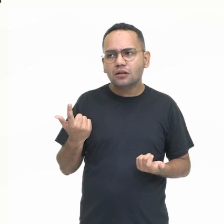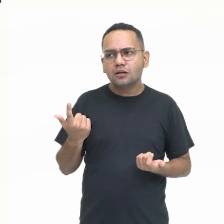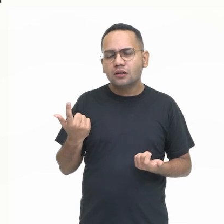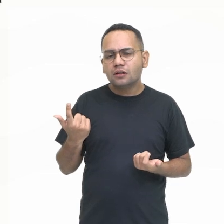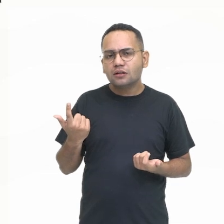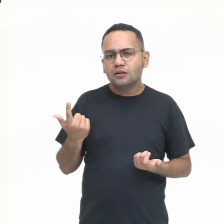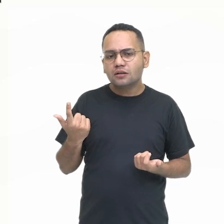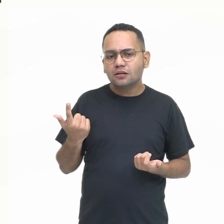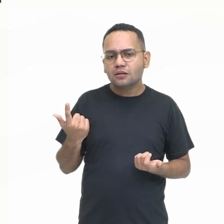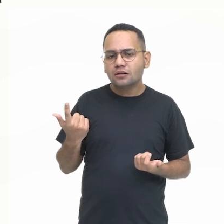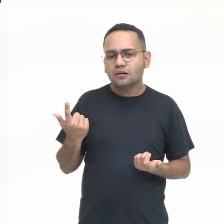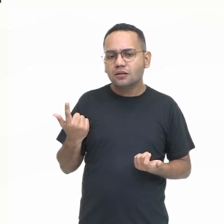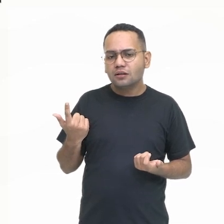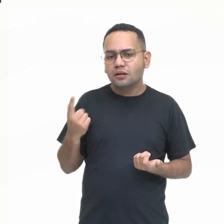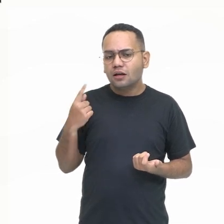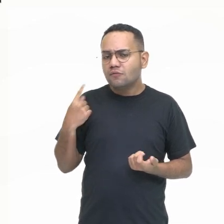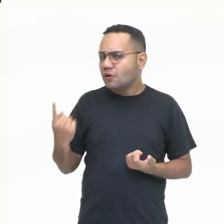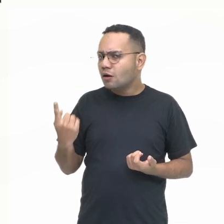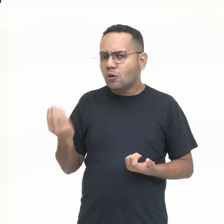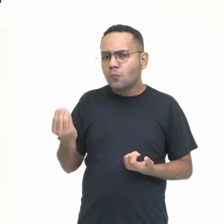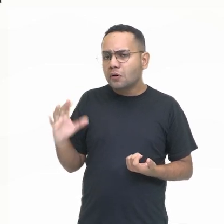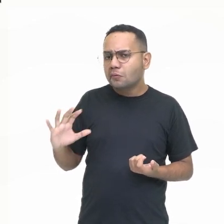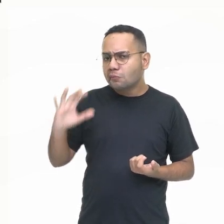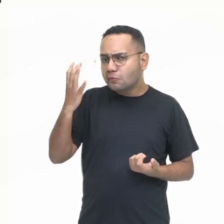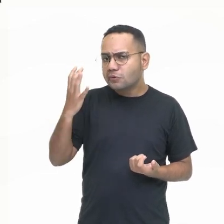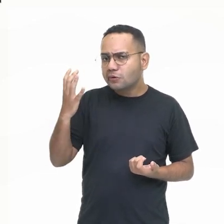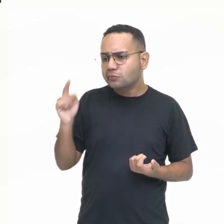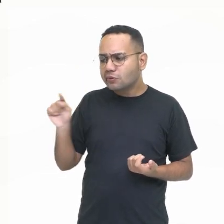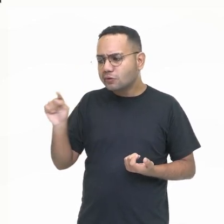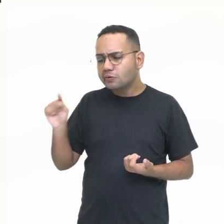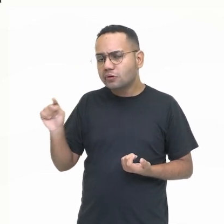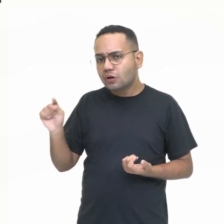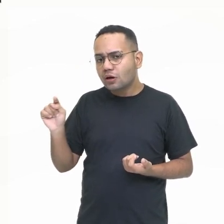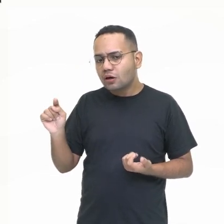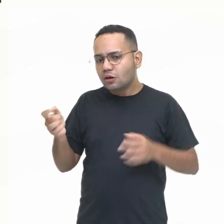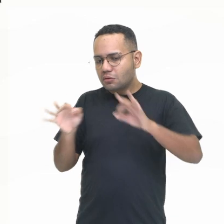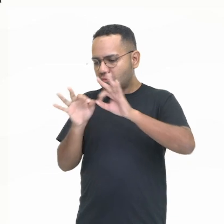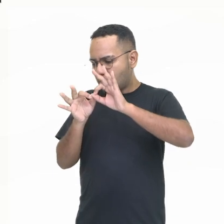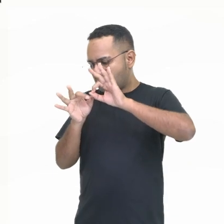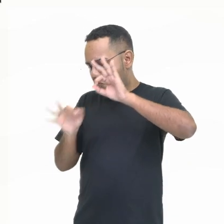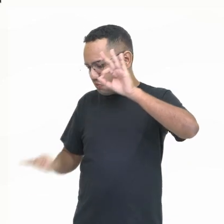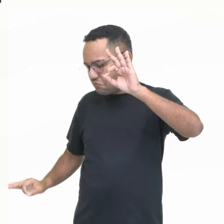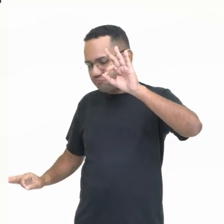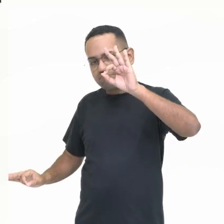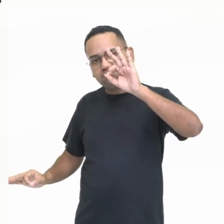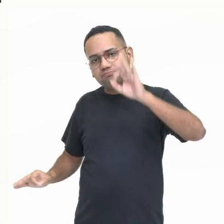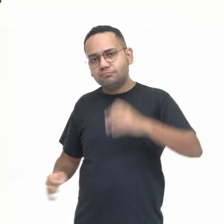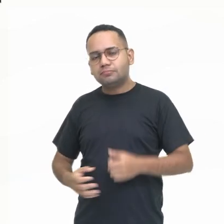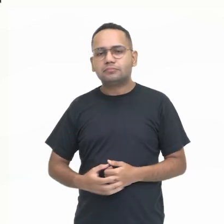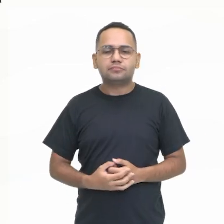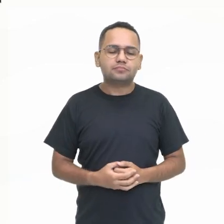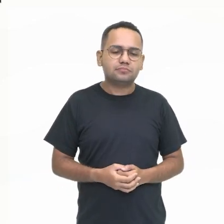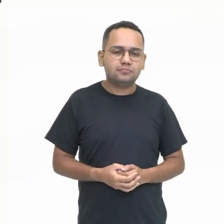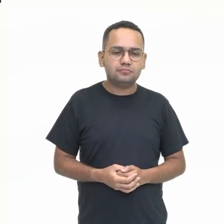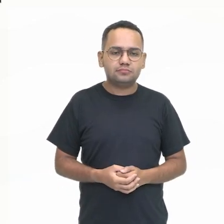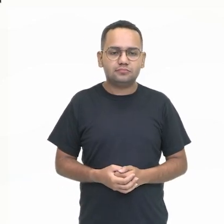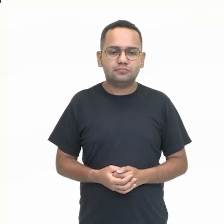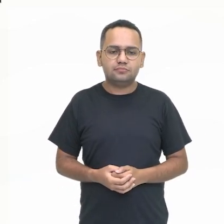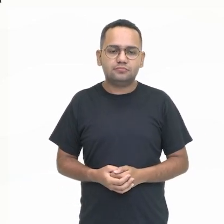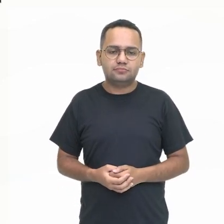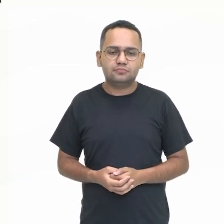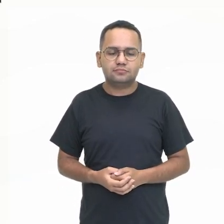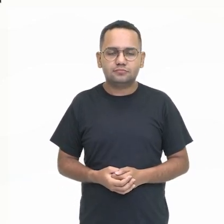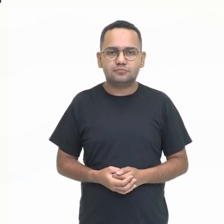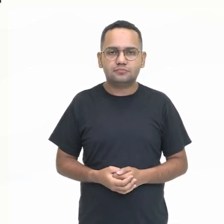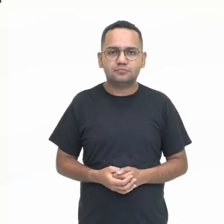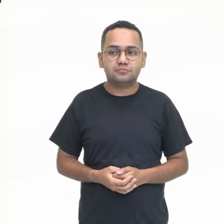decrescente. Olha como ela se posiciona aí no gráfico, como o gráfico da função se posiciona aí no plano cartesiano. Tudo bem? Então isso nos faz também